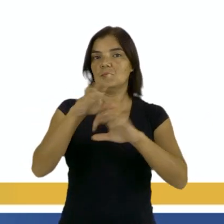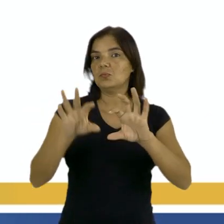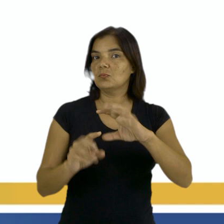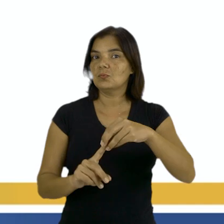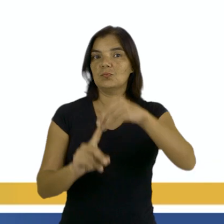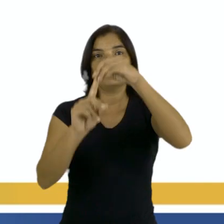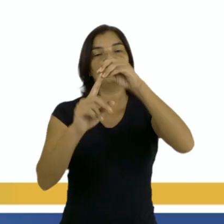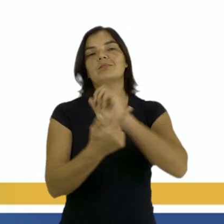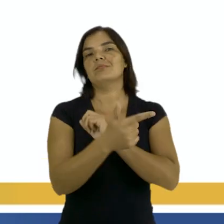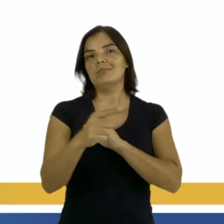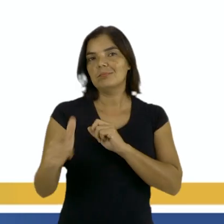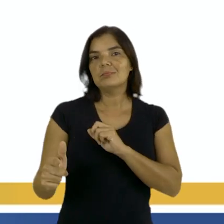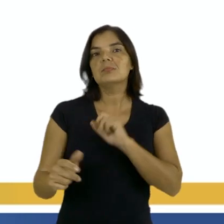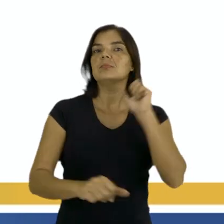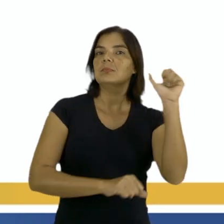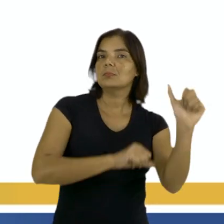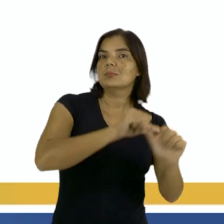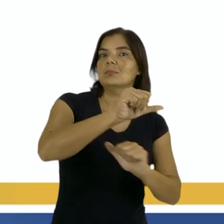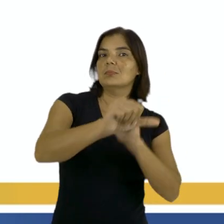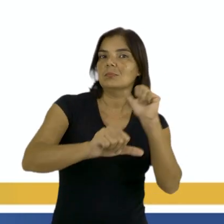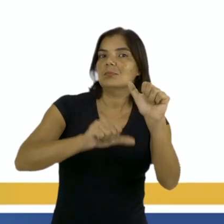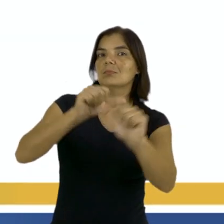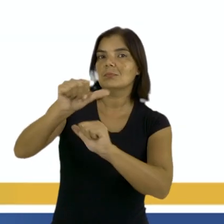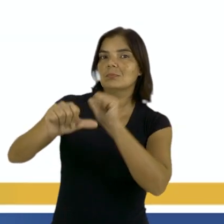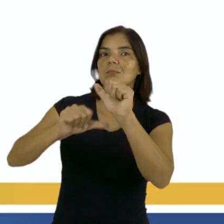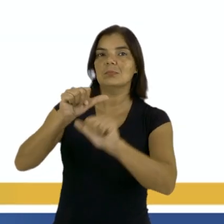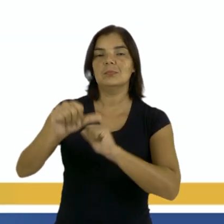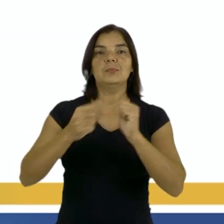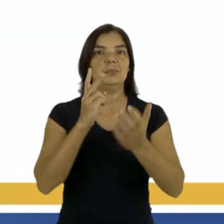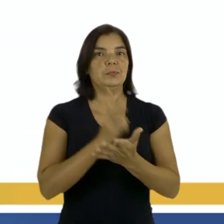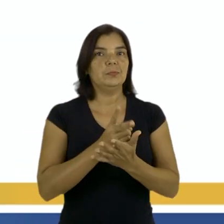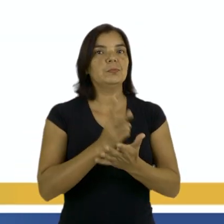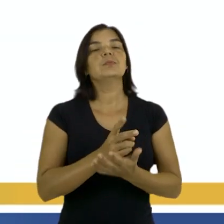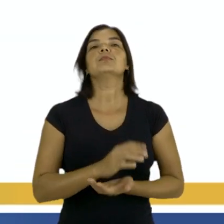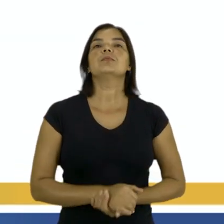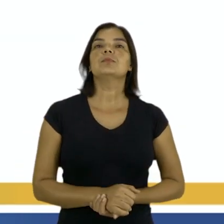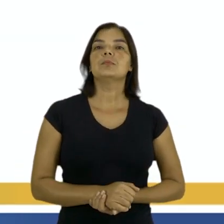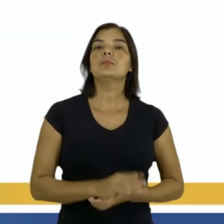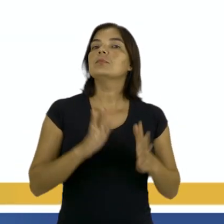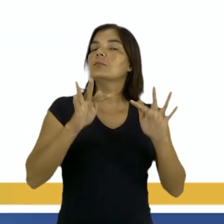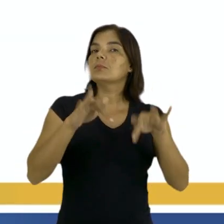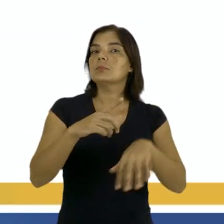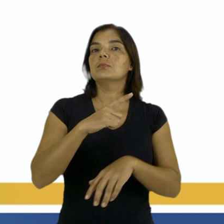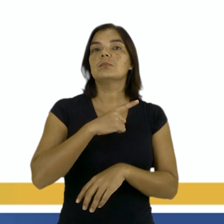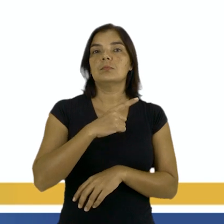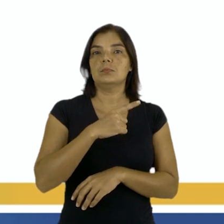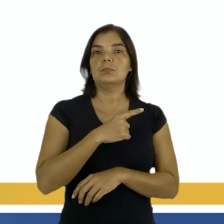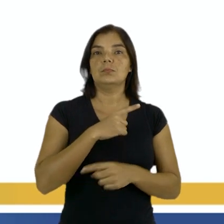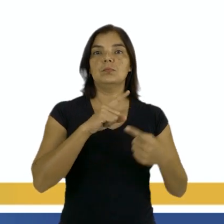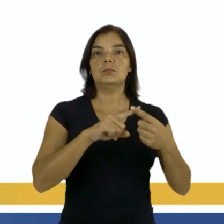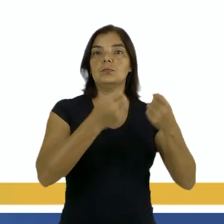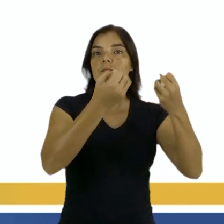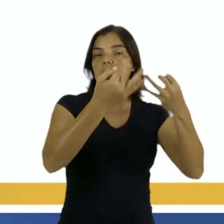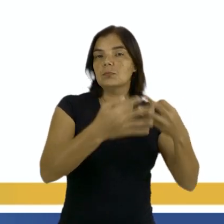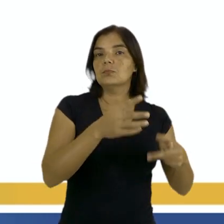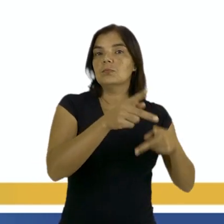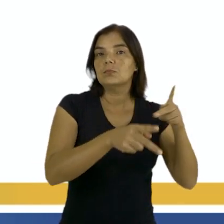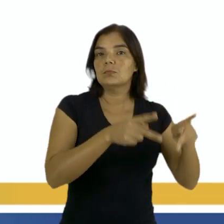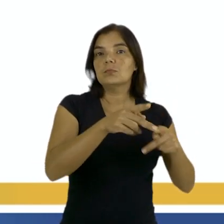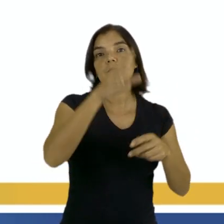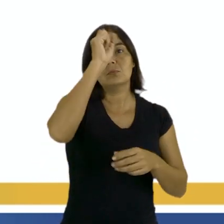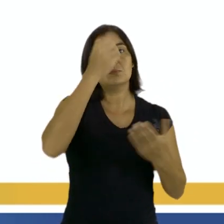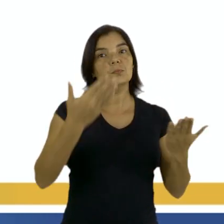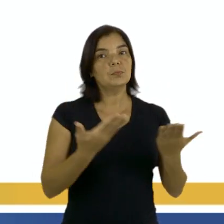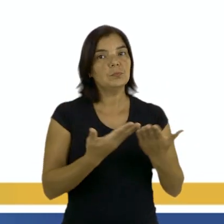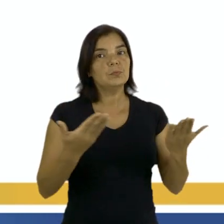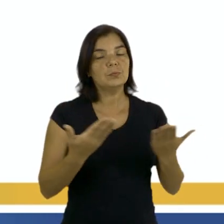único, né, eles ficam migrando, certo? Então, para finalizar, nós temos aqui o conceito de povo, que nós aprendemos